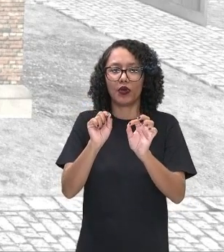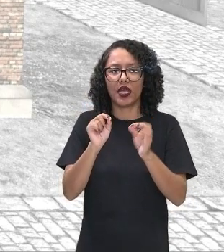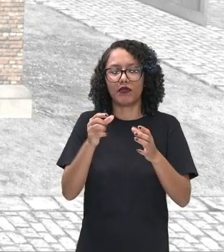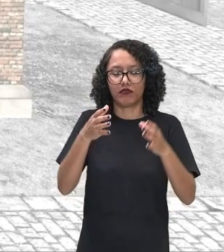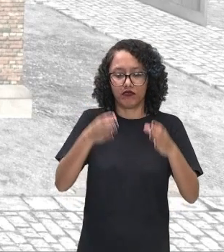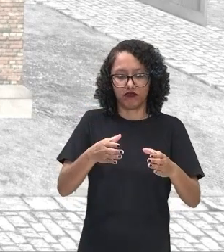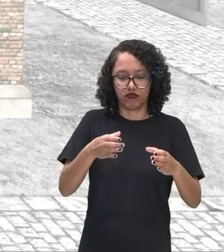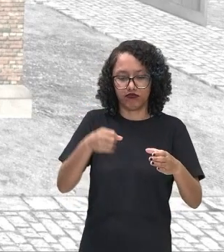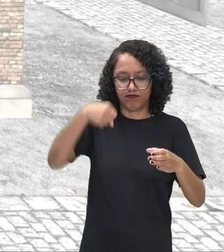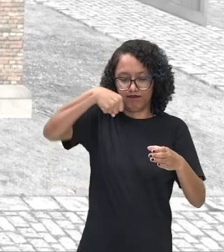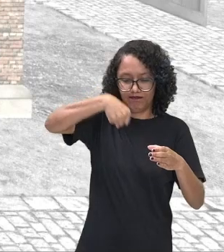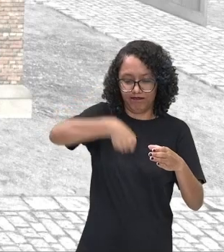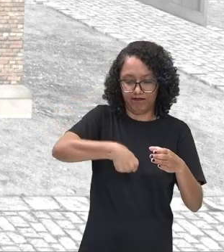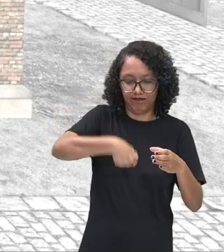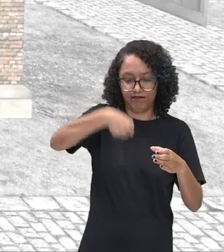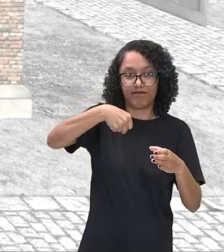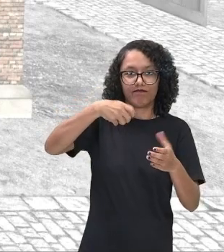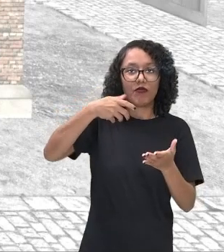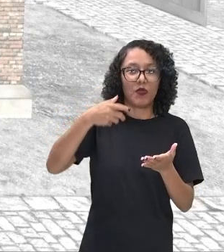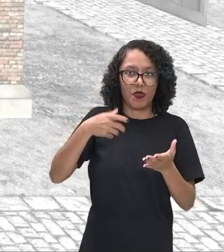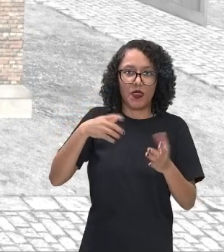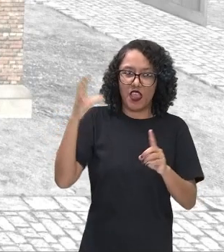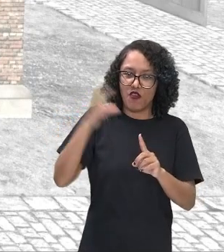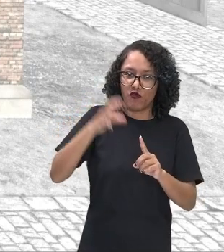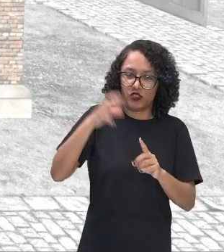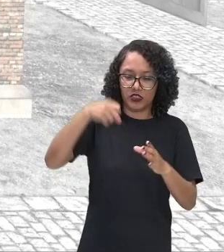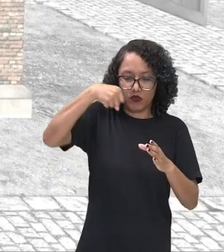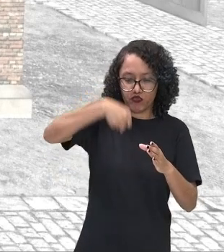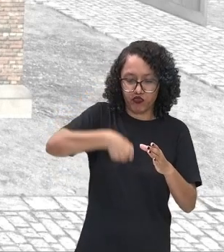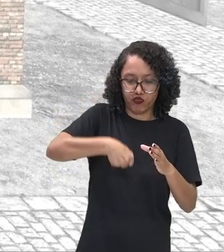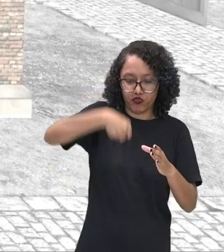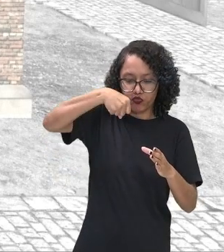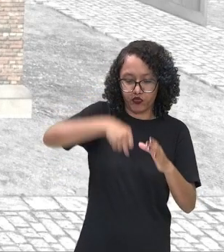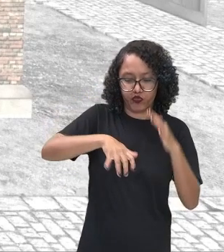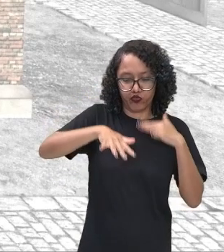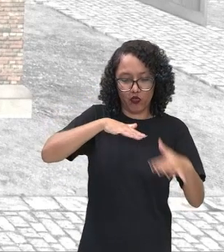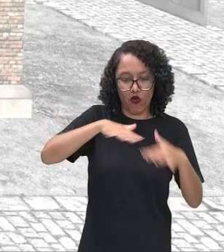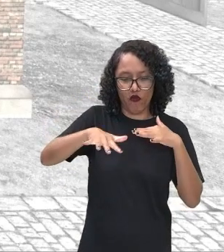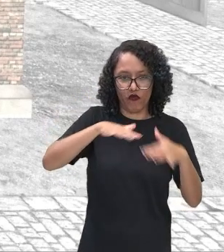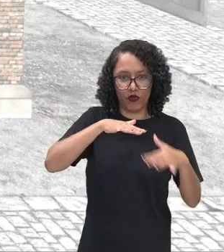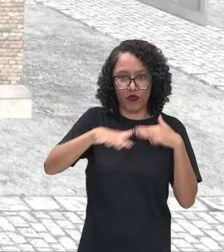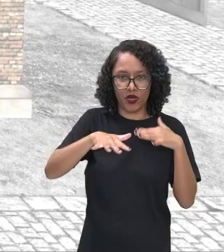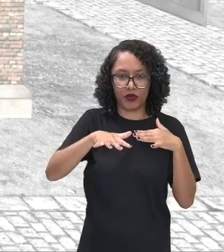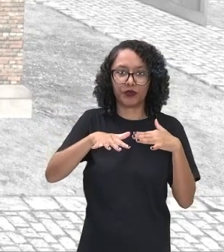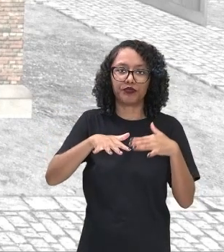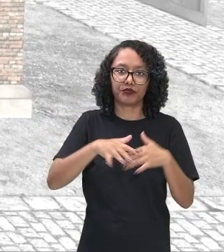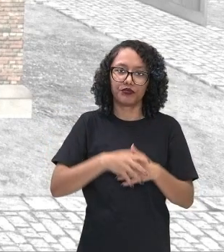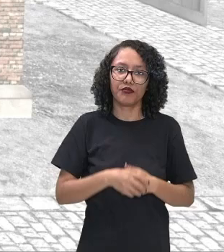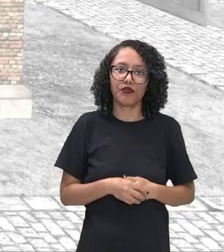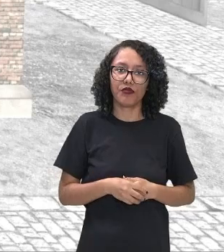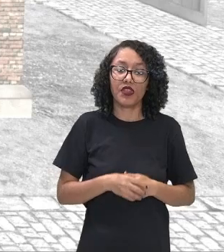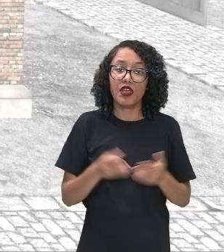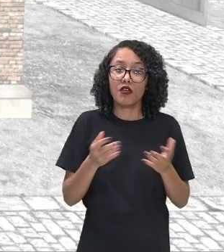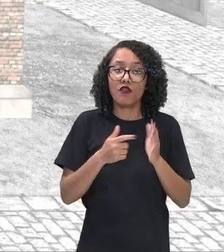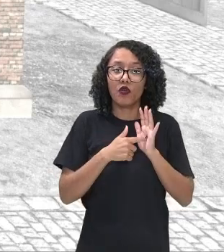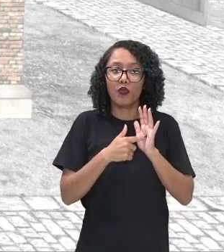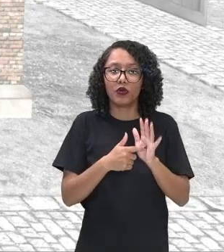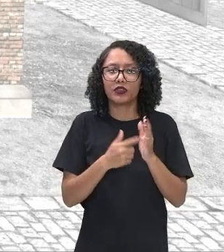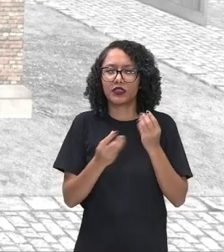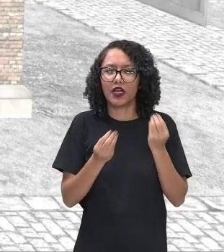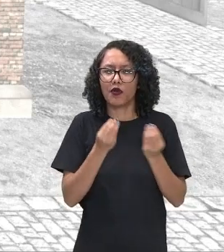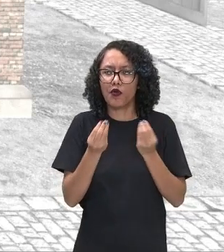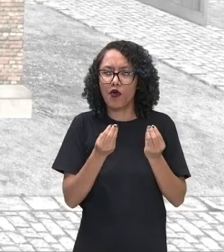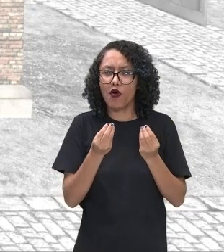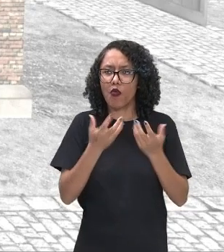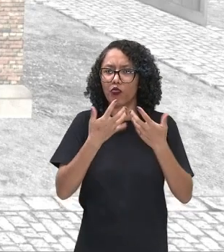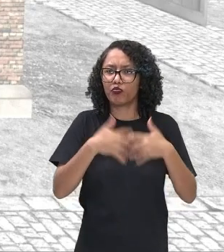pistões ou turbinas, gerando movimento. E agora trago para você o funcionamento básico